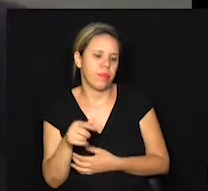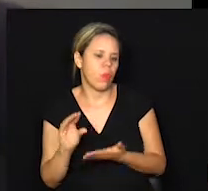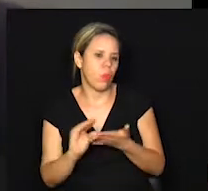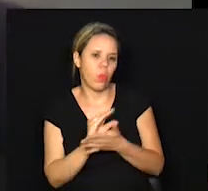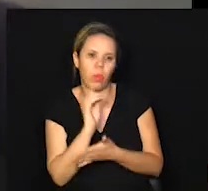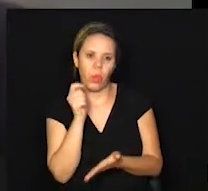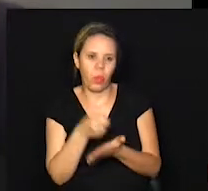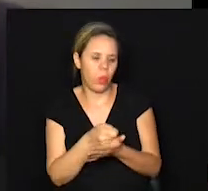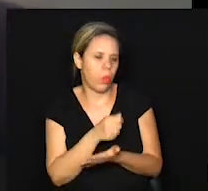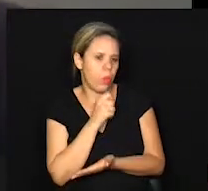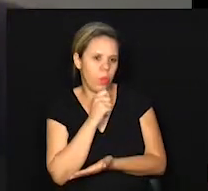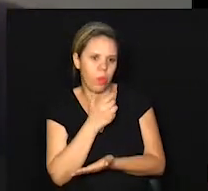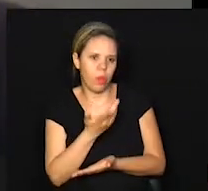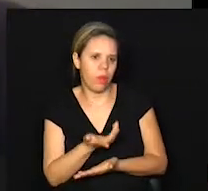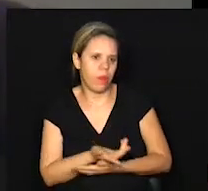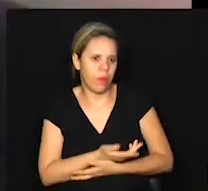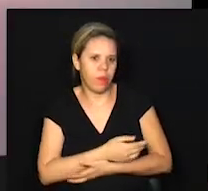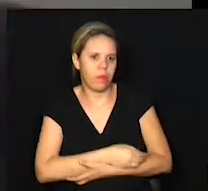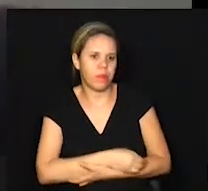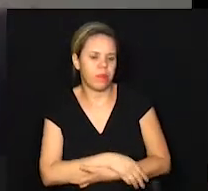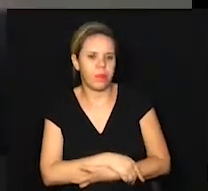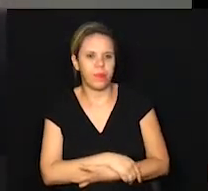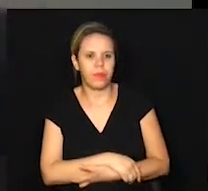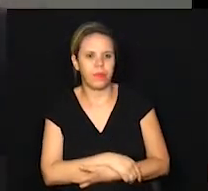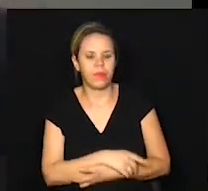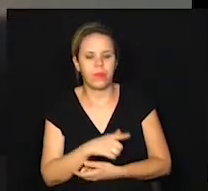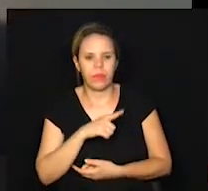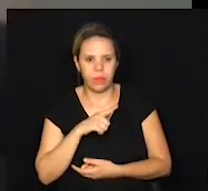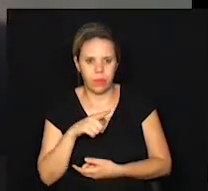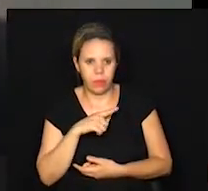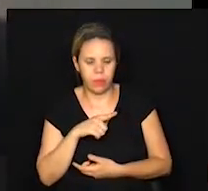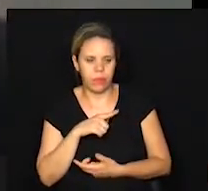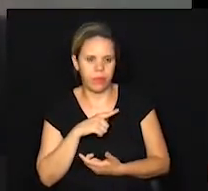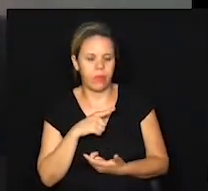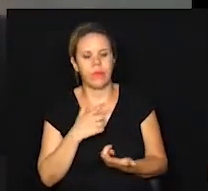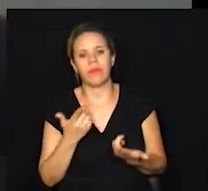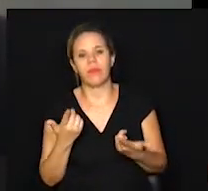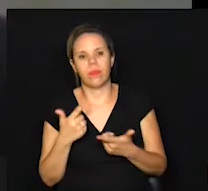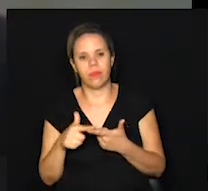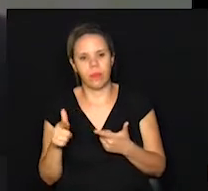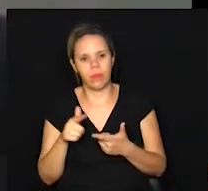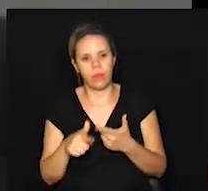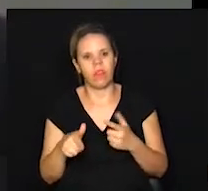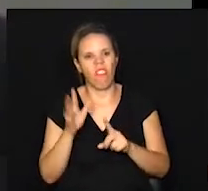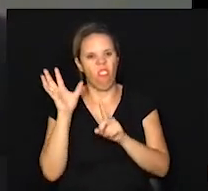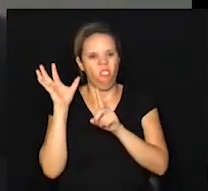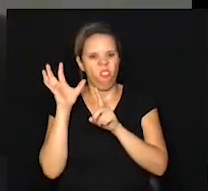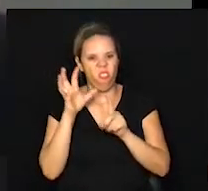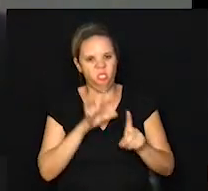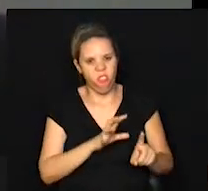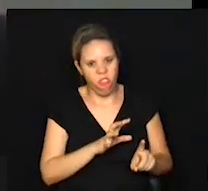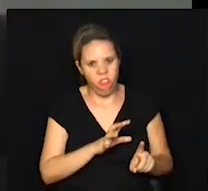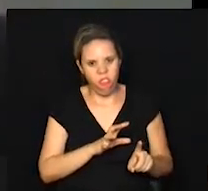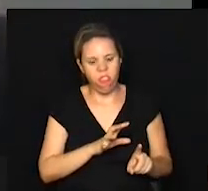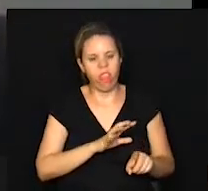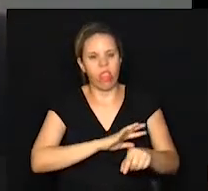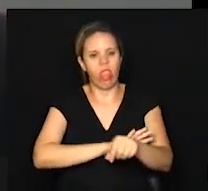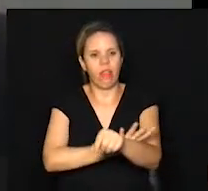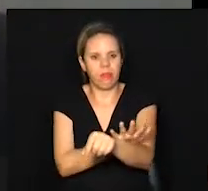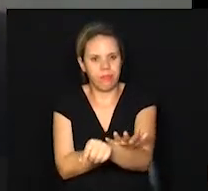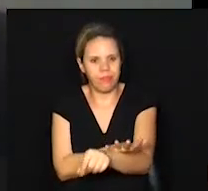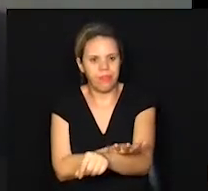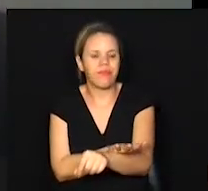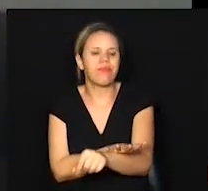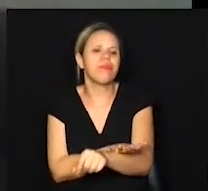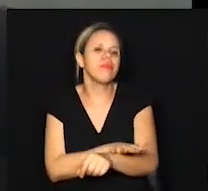pagas. Então nós temos um caso que se entremeia de um abuso racial, que tem